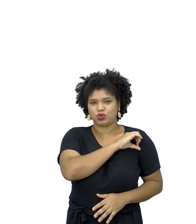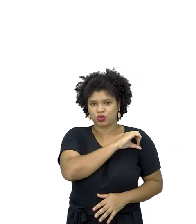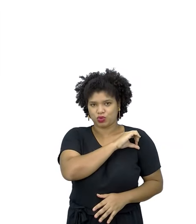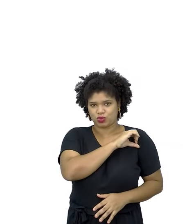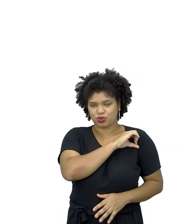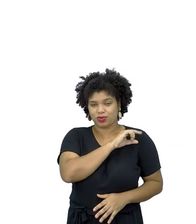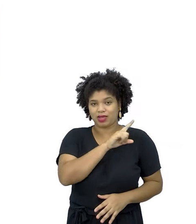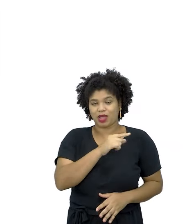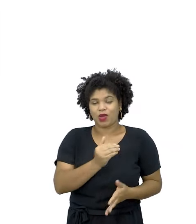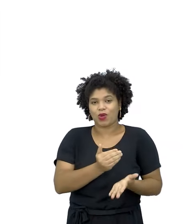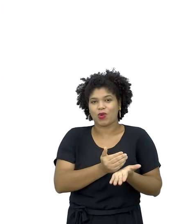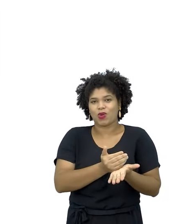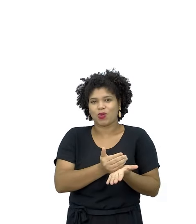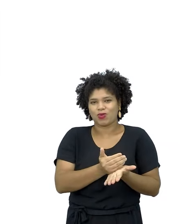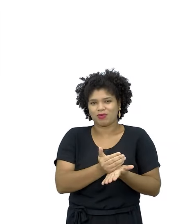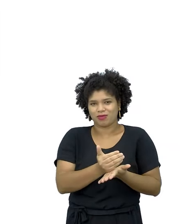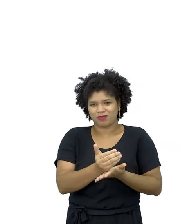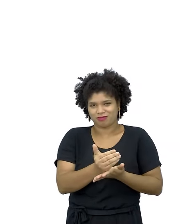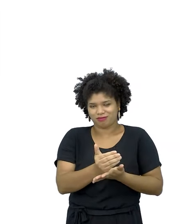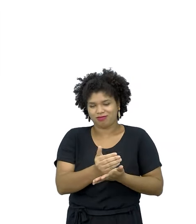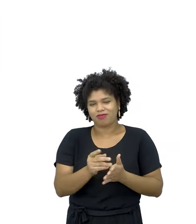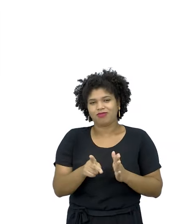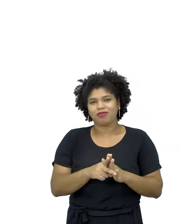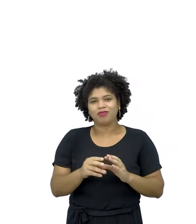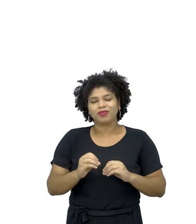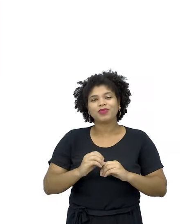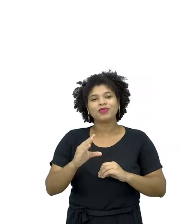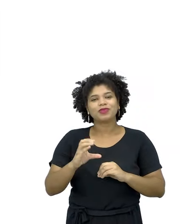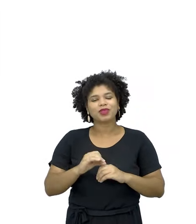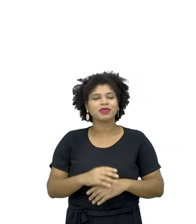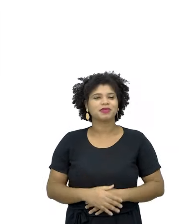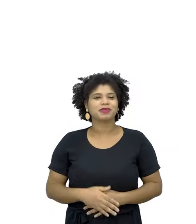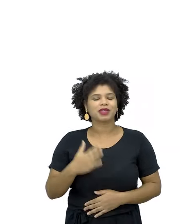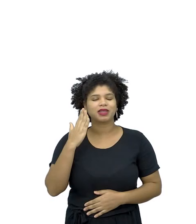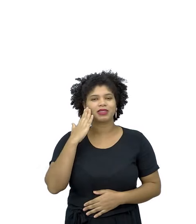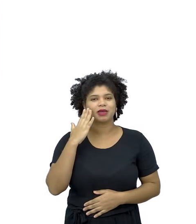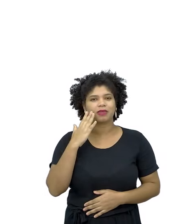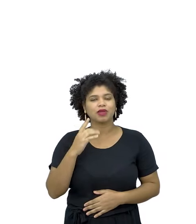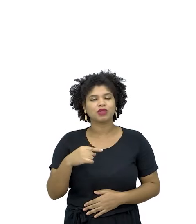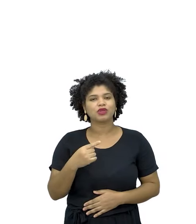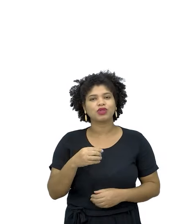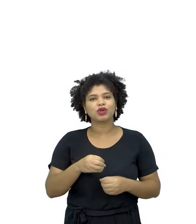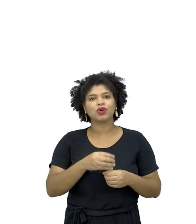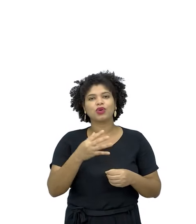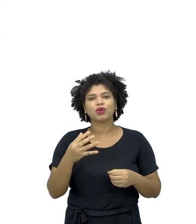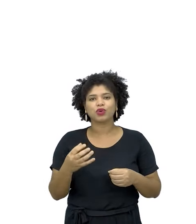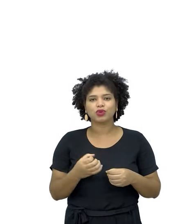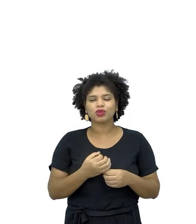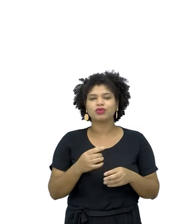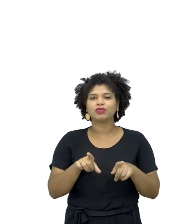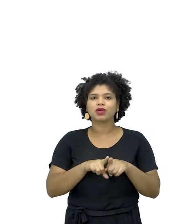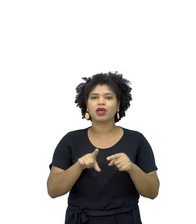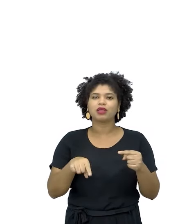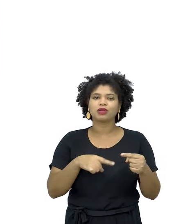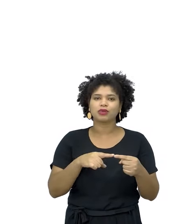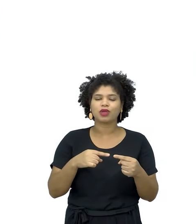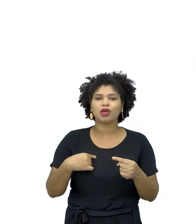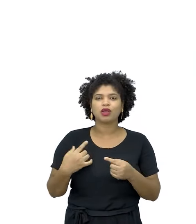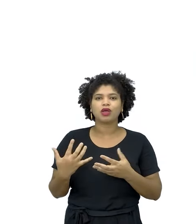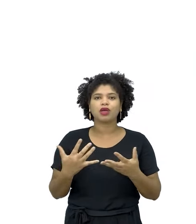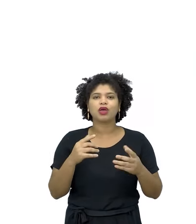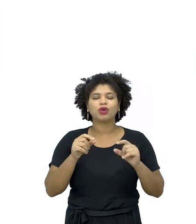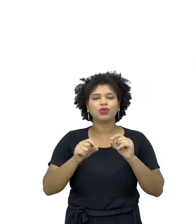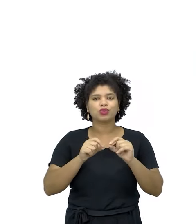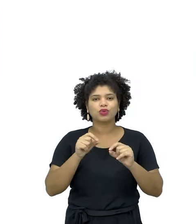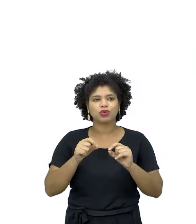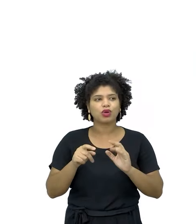primeira situação de aprendizagem deste caderno para nós. Então, quais são os nossos conteúdos e nossos objetivos? Então, o que nós queremos com isso?